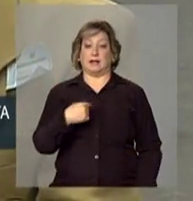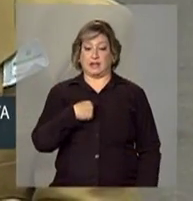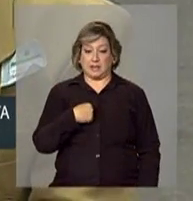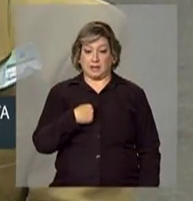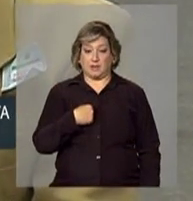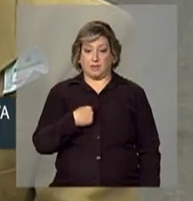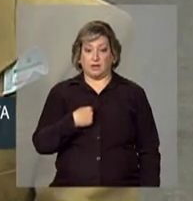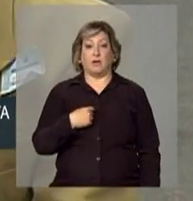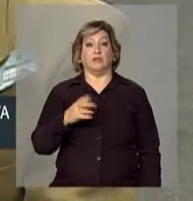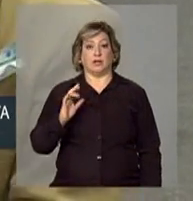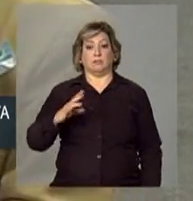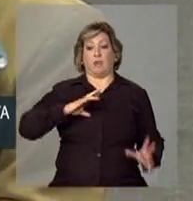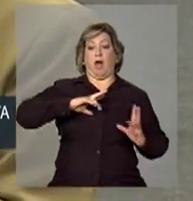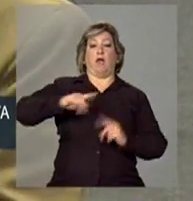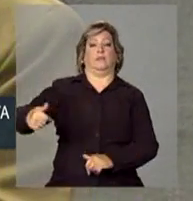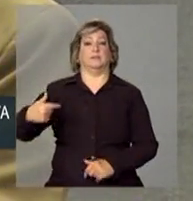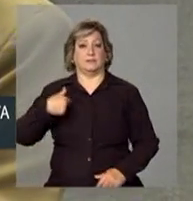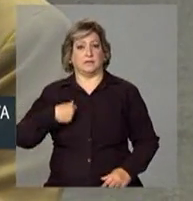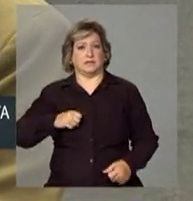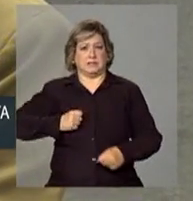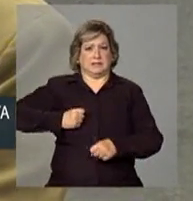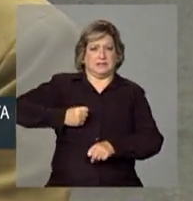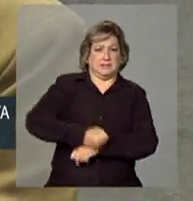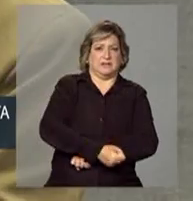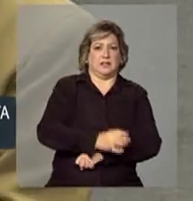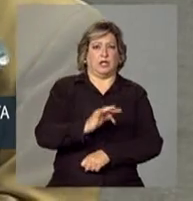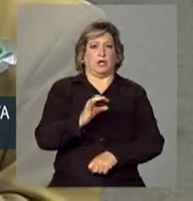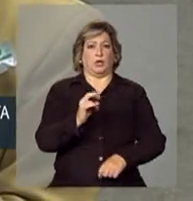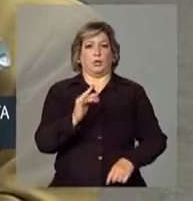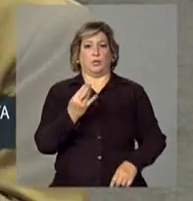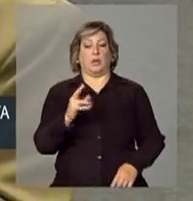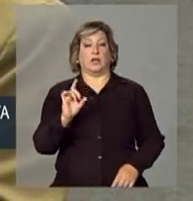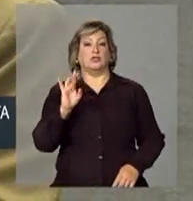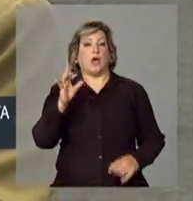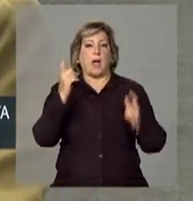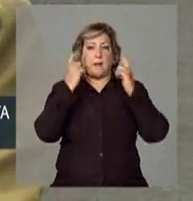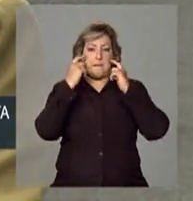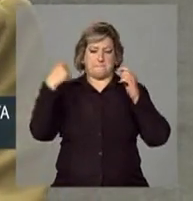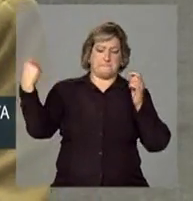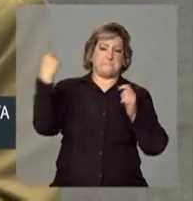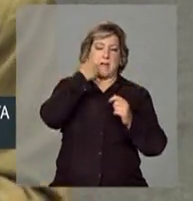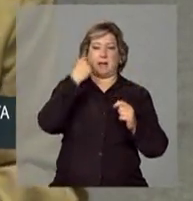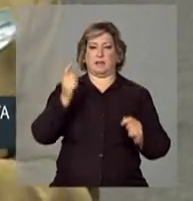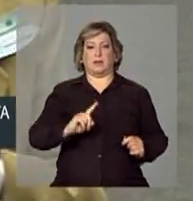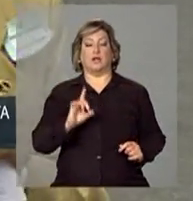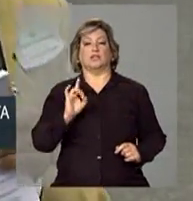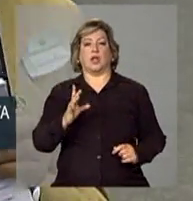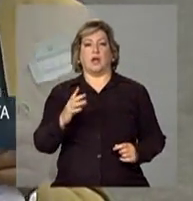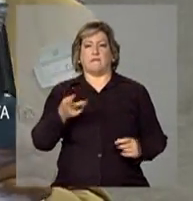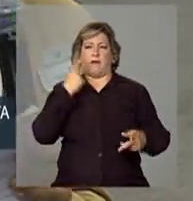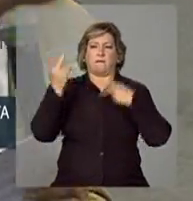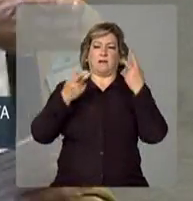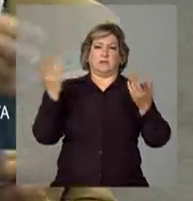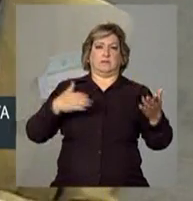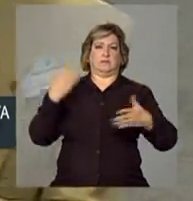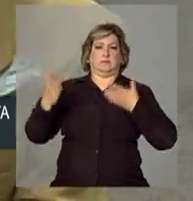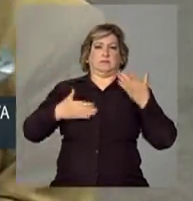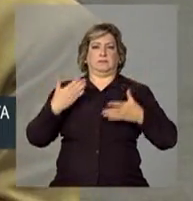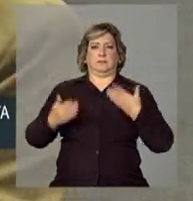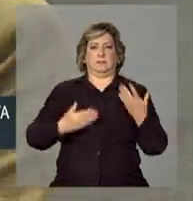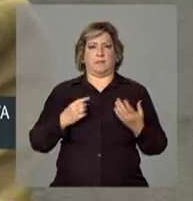fui sequestrado e torturado só psicologicamente, e não fui só. Desde Sobral Pinto,